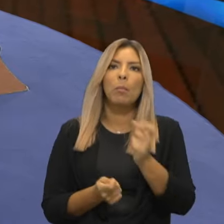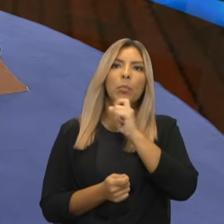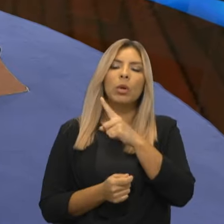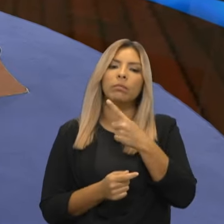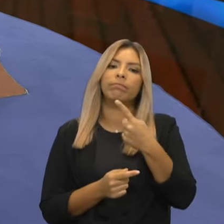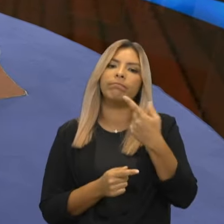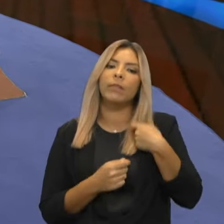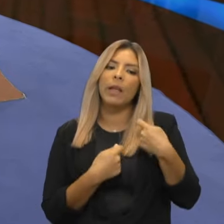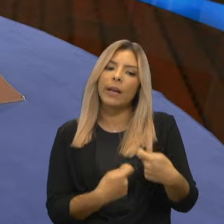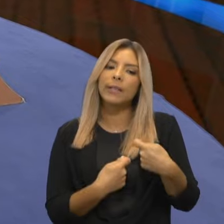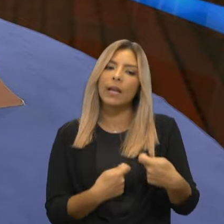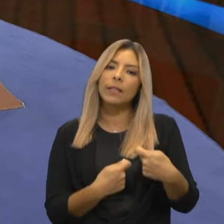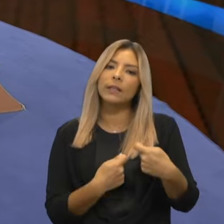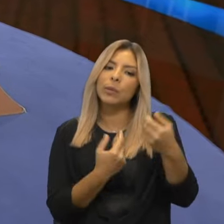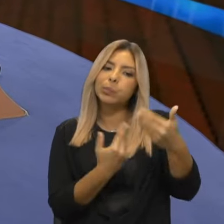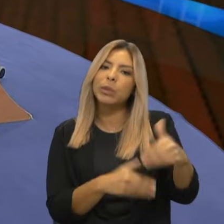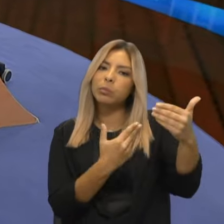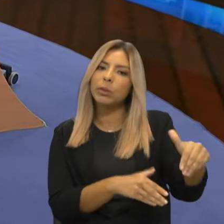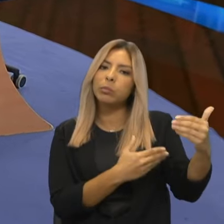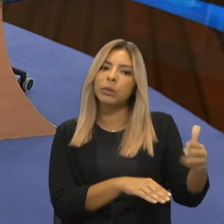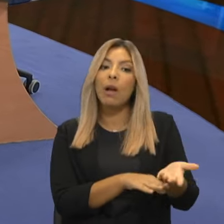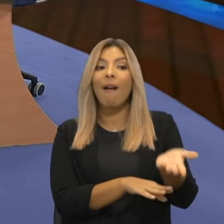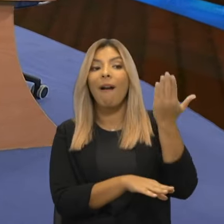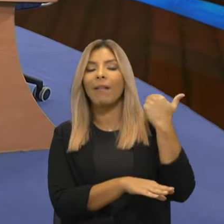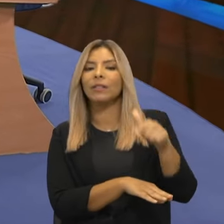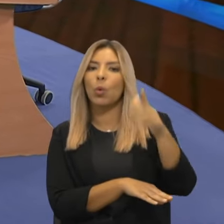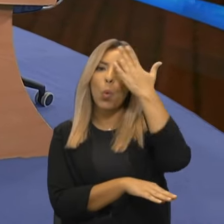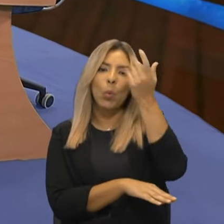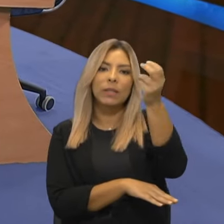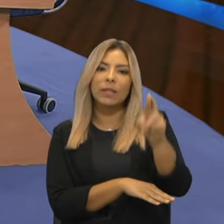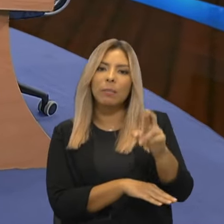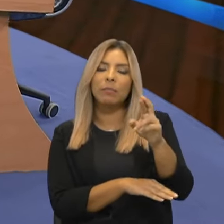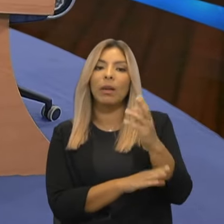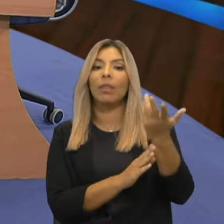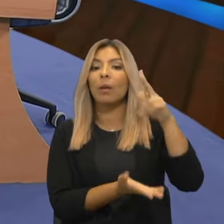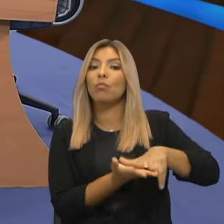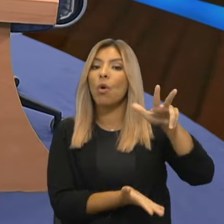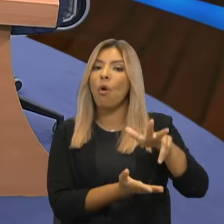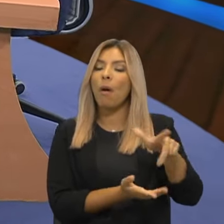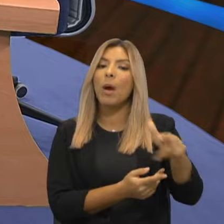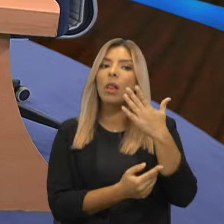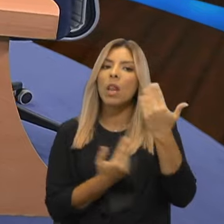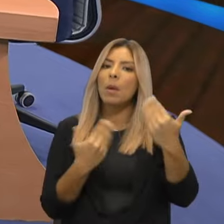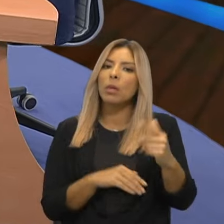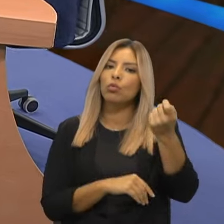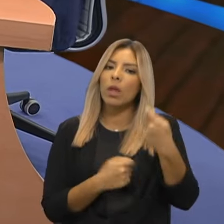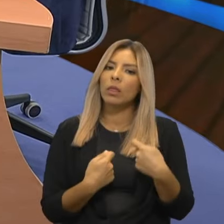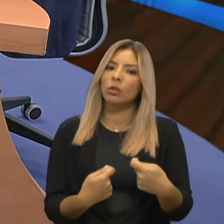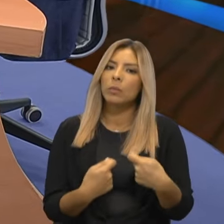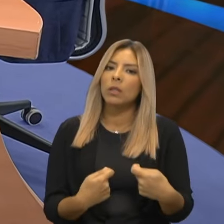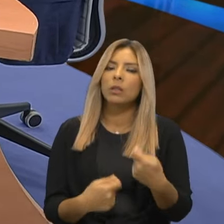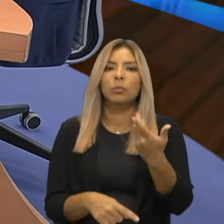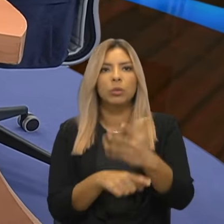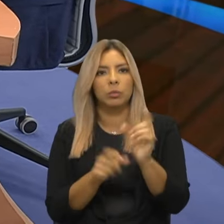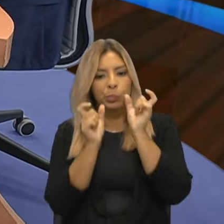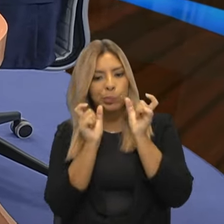da despesa que estava definida no orçamento anterior. Isso limita a despesa que o governo vai fazer. Para quem está preocupado com o controle